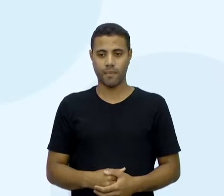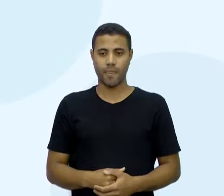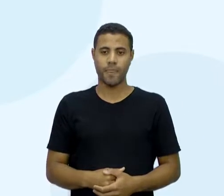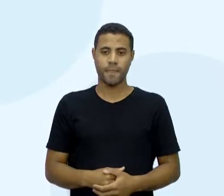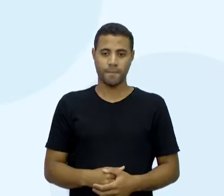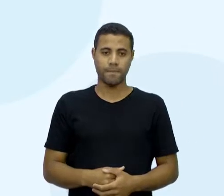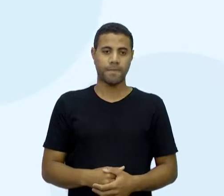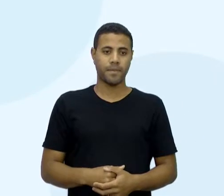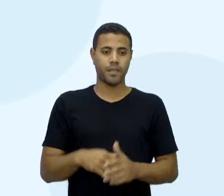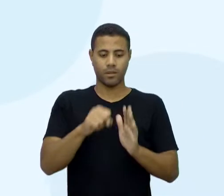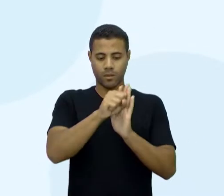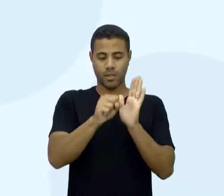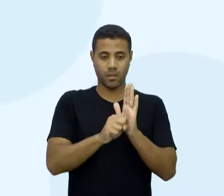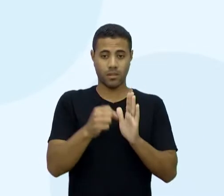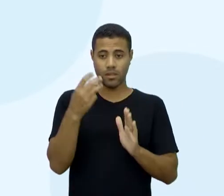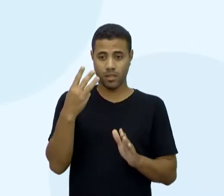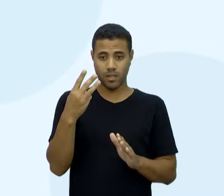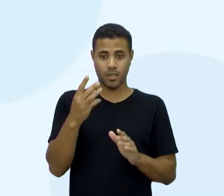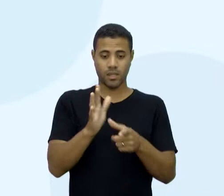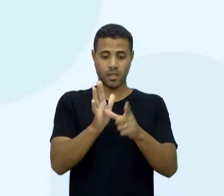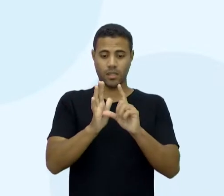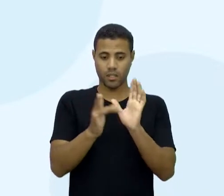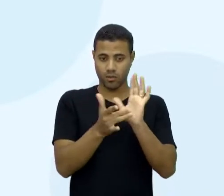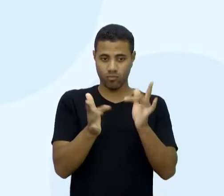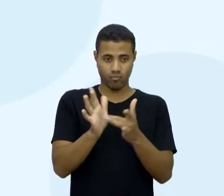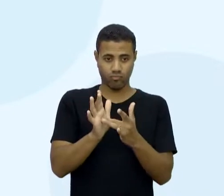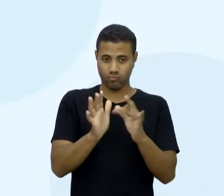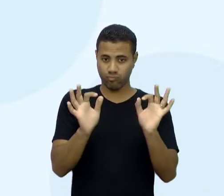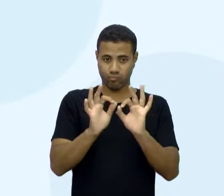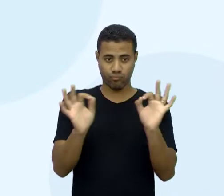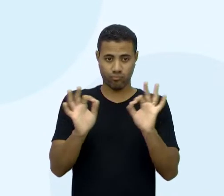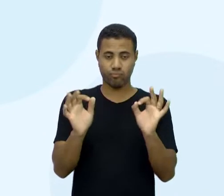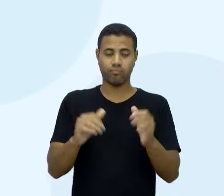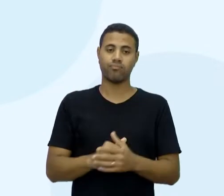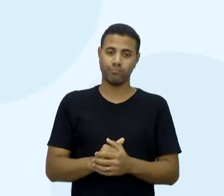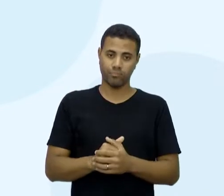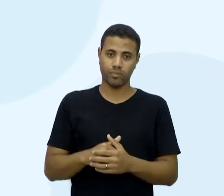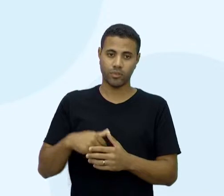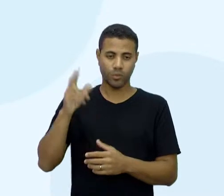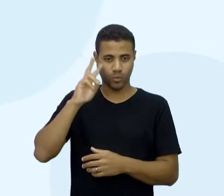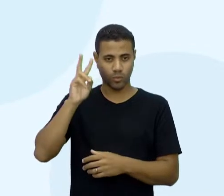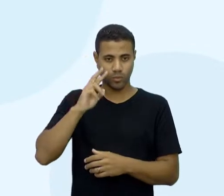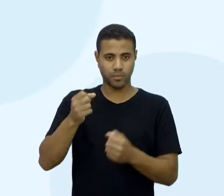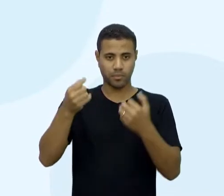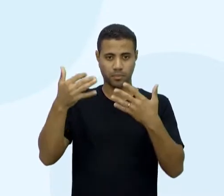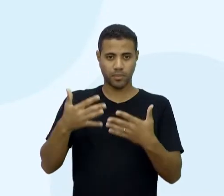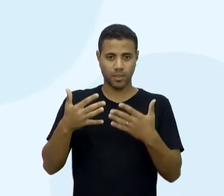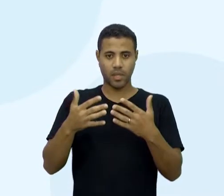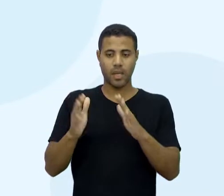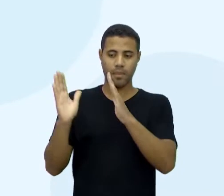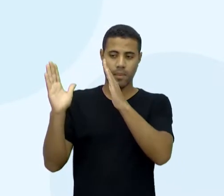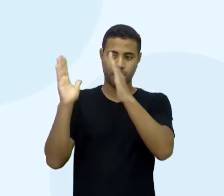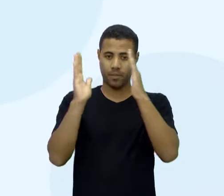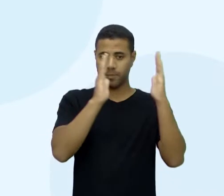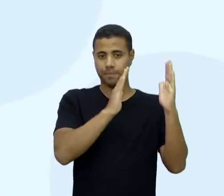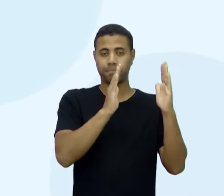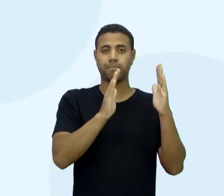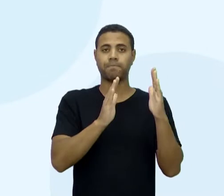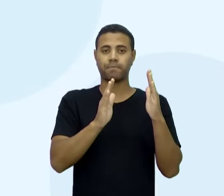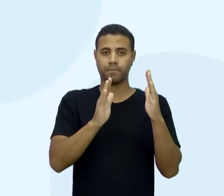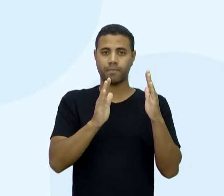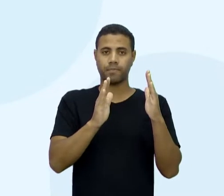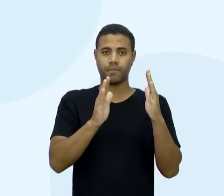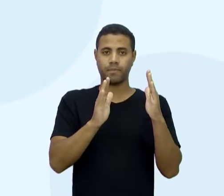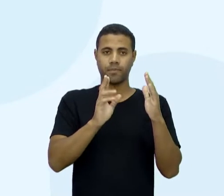estabelecida aí no século III a.C., né, no complexo palaciano da cidade de Alexandria, essa biblioteca, né, ela era chamada